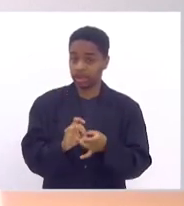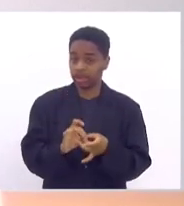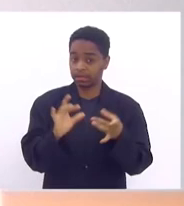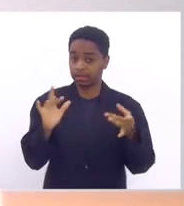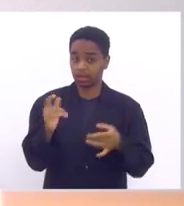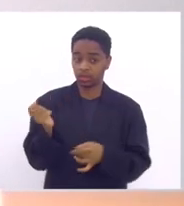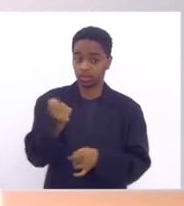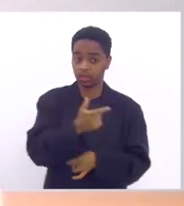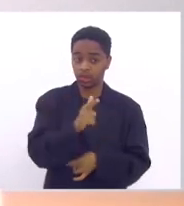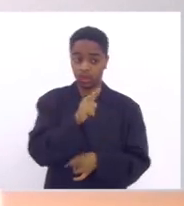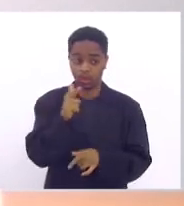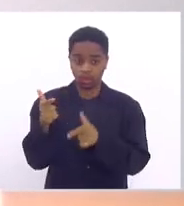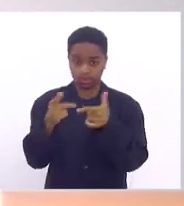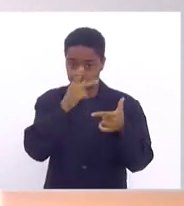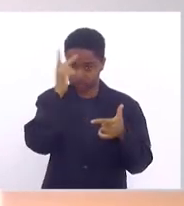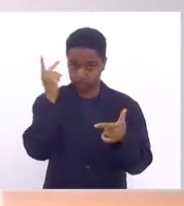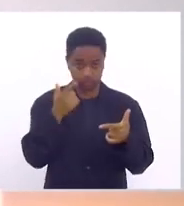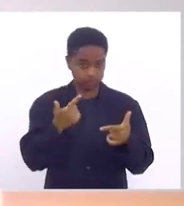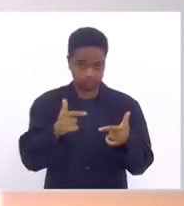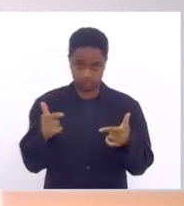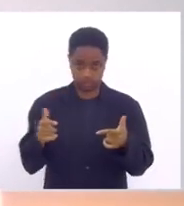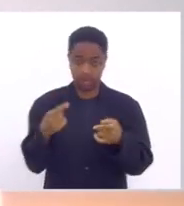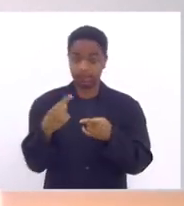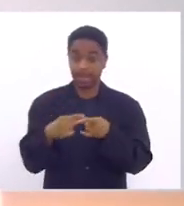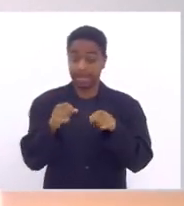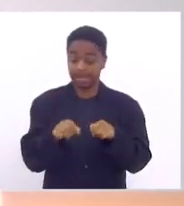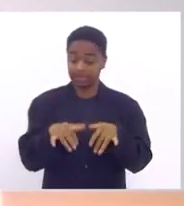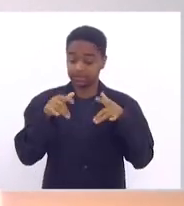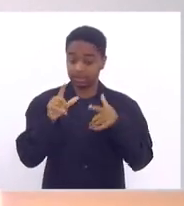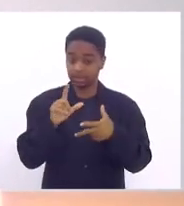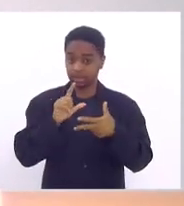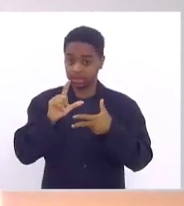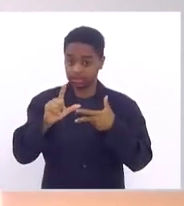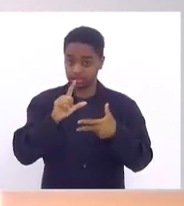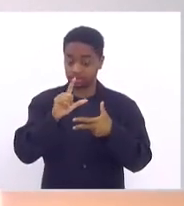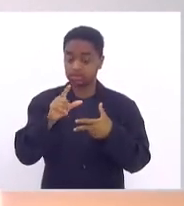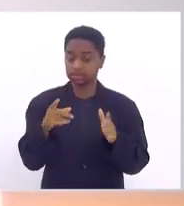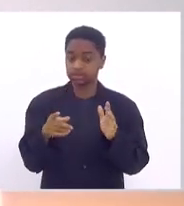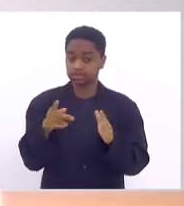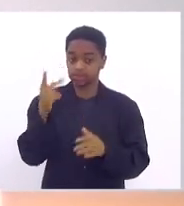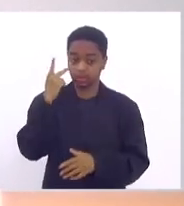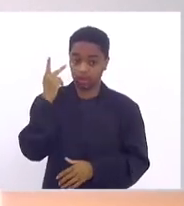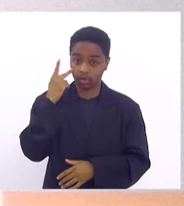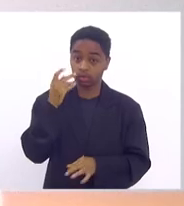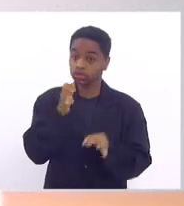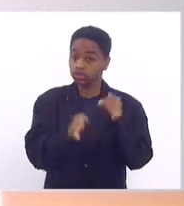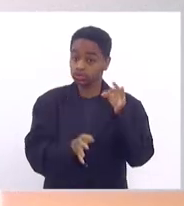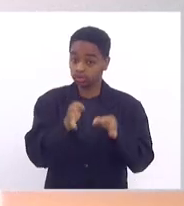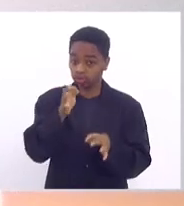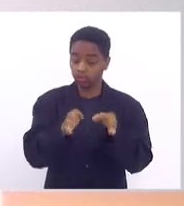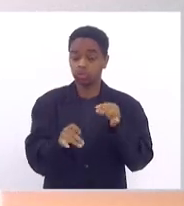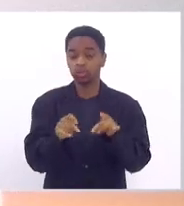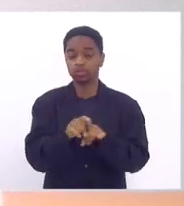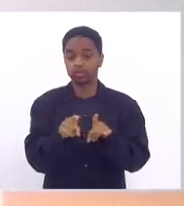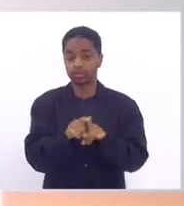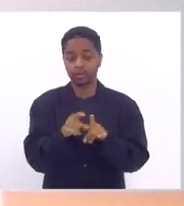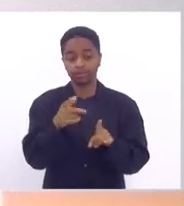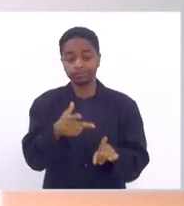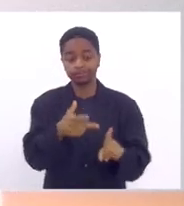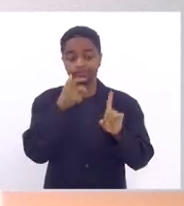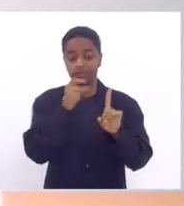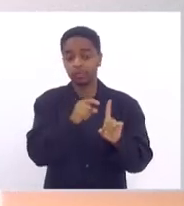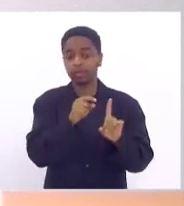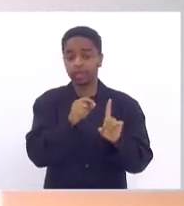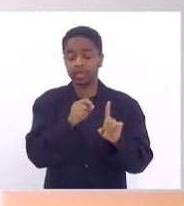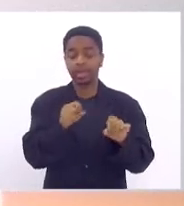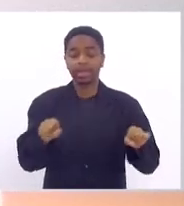que nenhum outro cidadão porque aí a Assembleia Legislativa de São Paulo julgou isso considerou isto quebra de